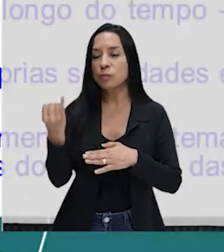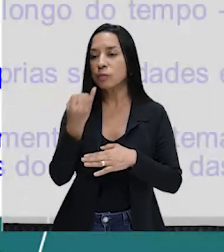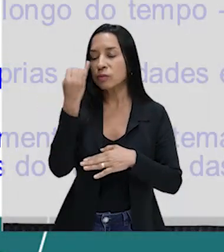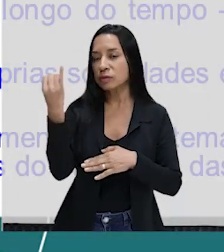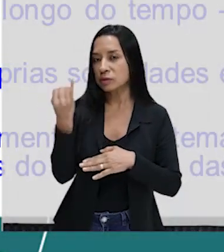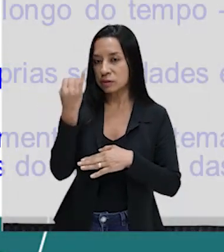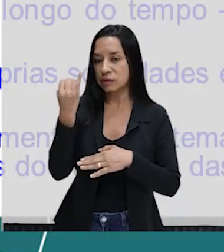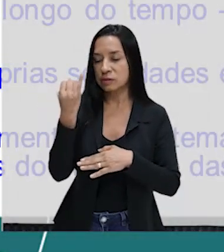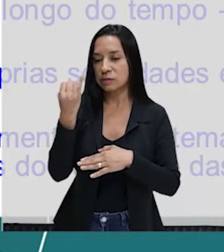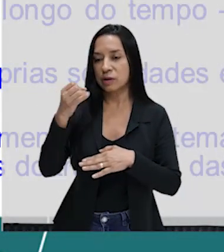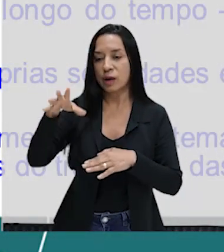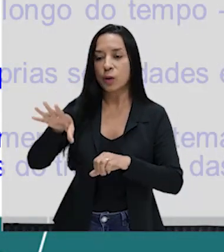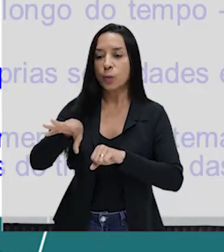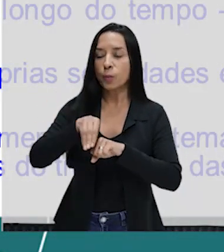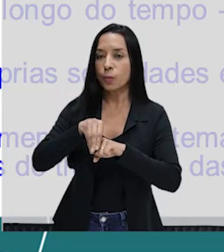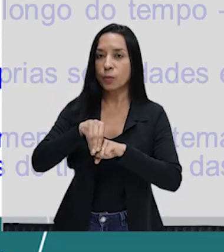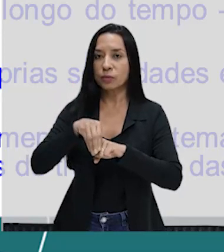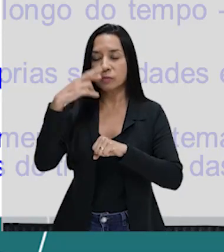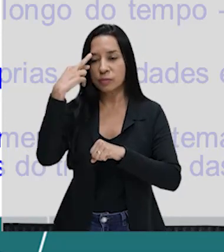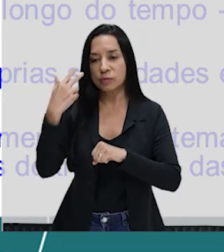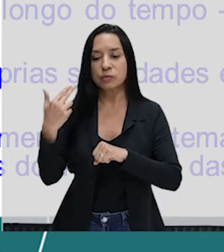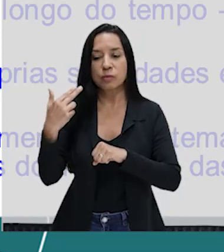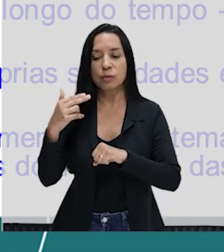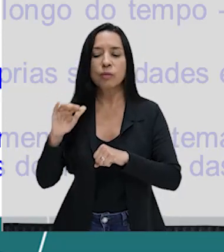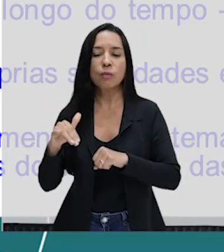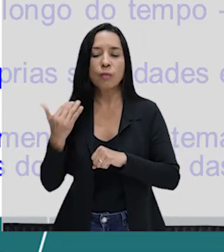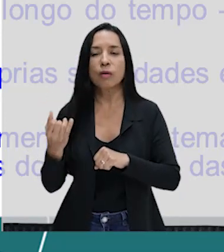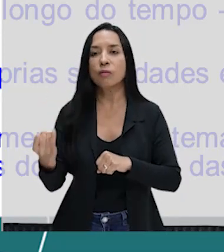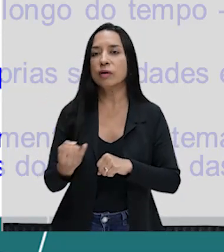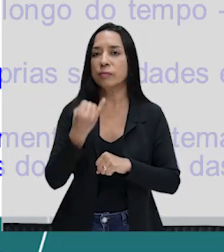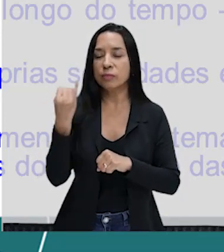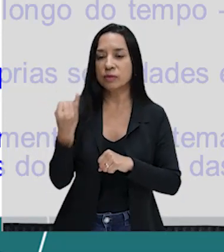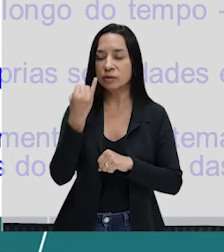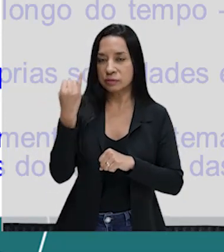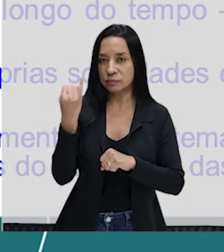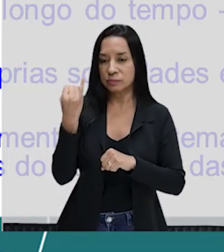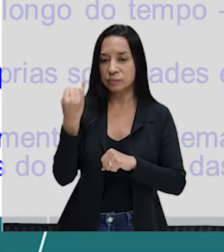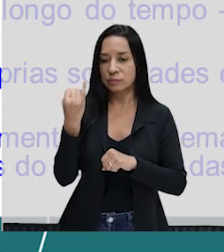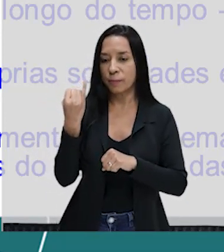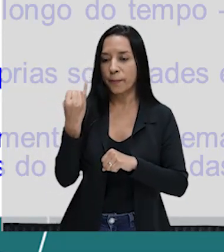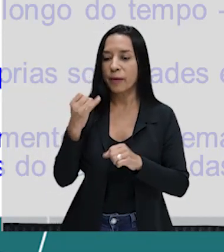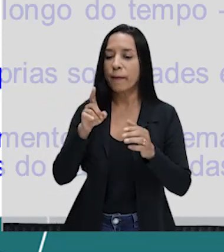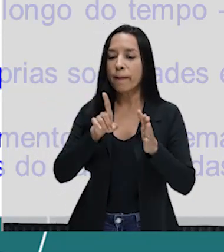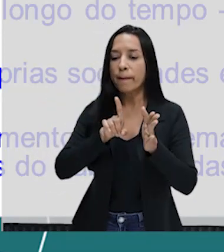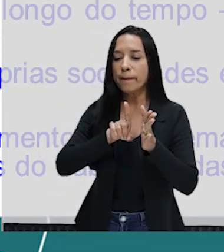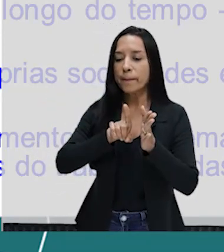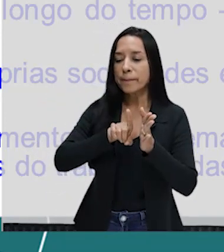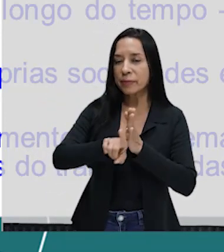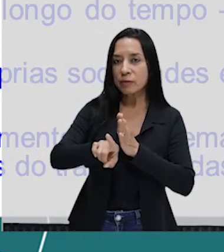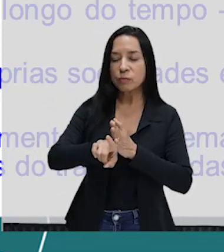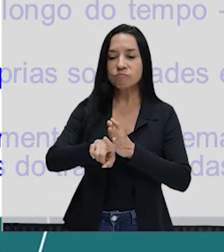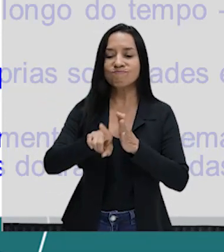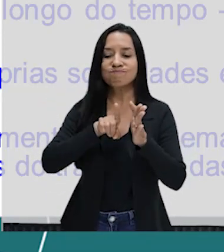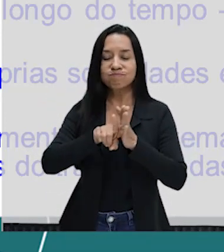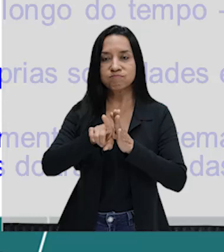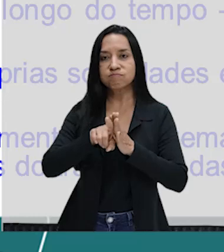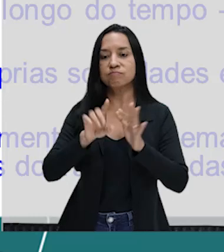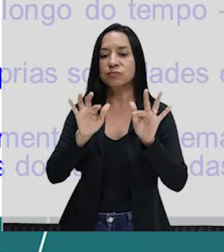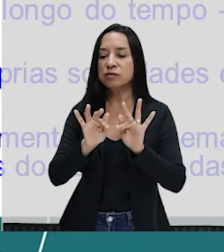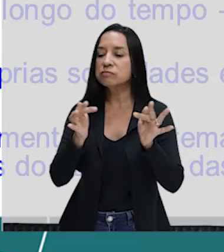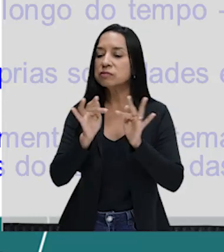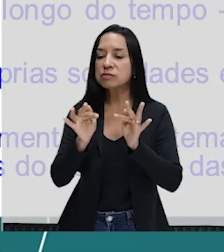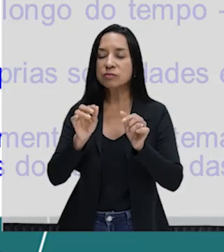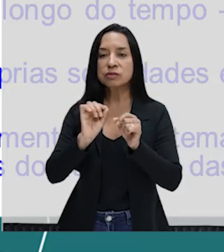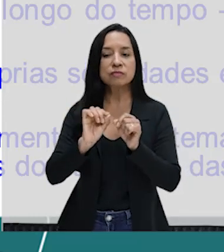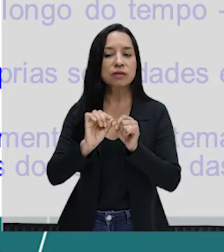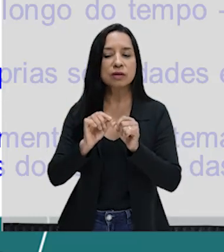importância que o conhecimento histórico tem? Ou seja, aquela pergunta simples que se faz, né? Para que serve a história?